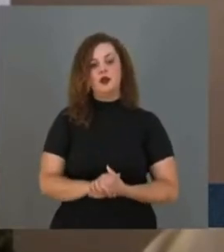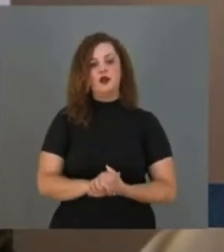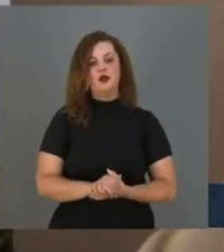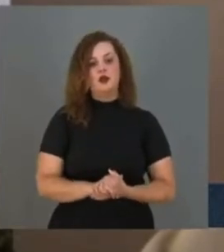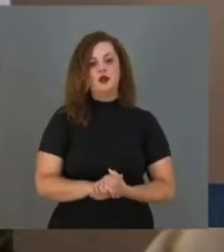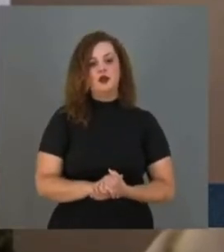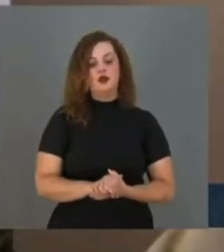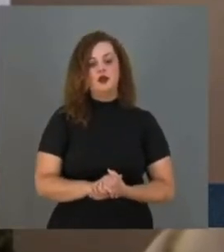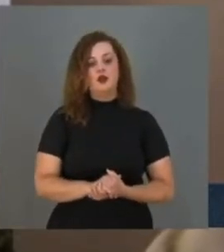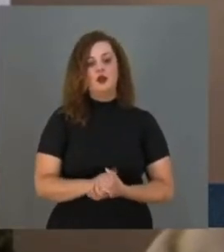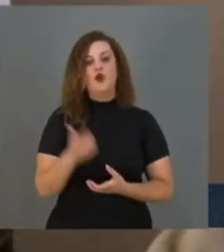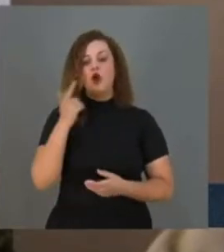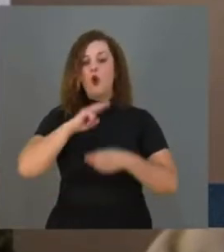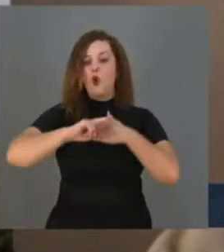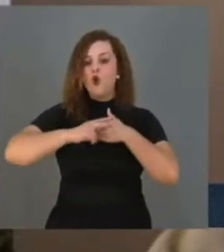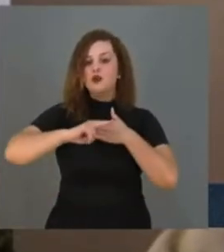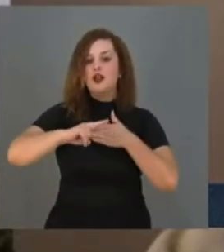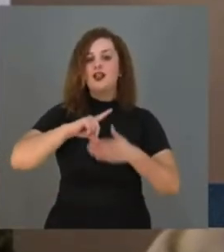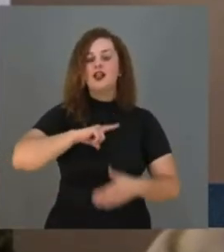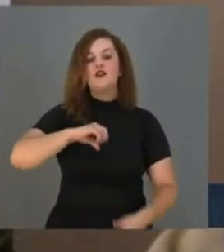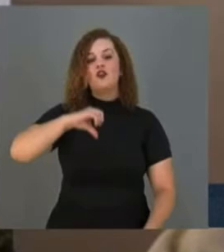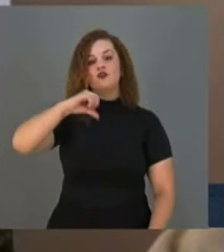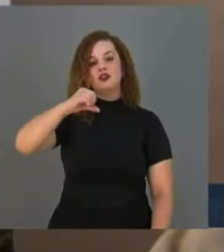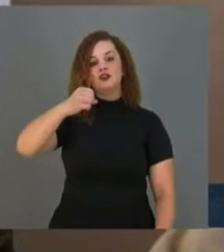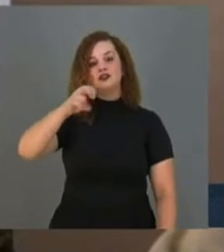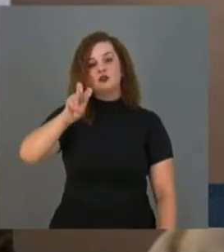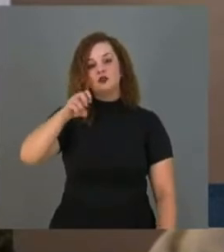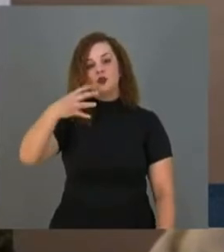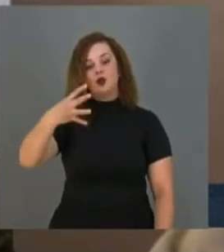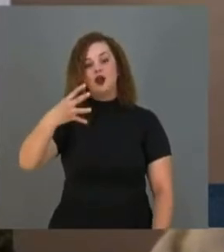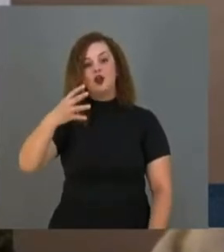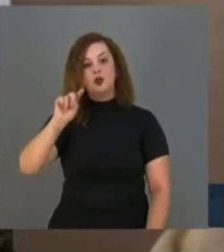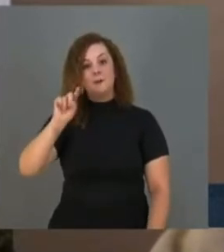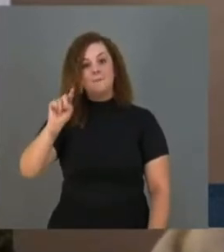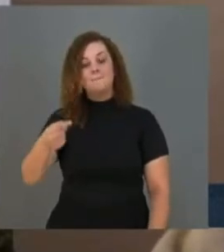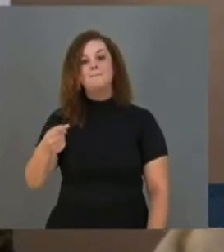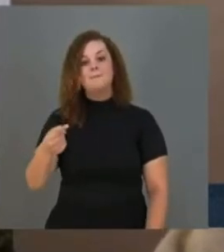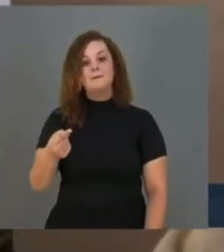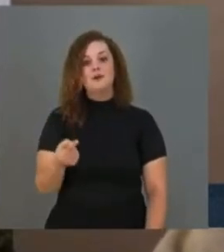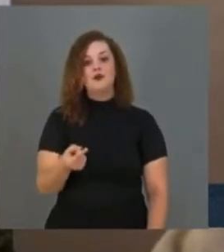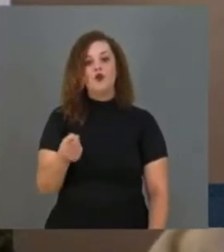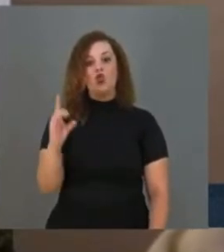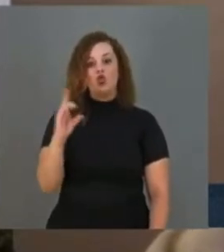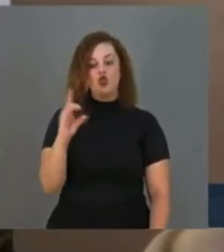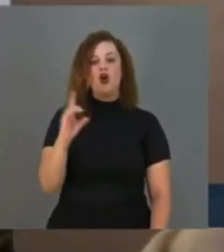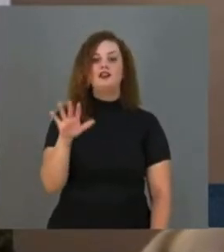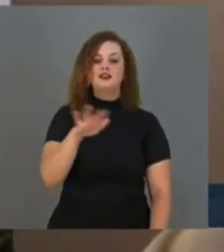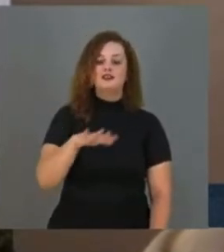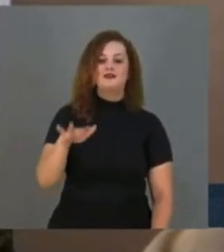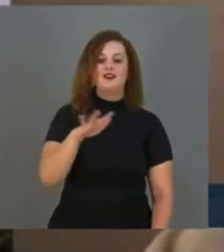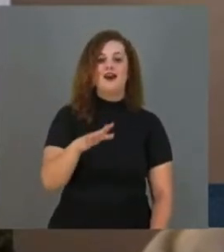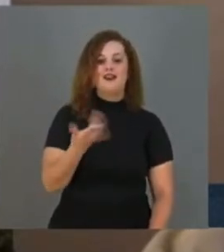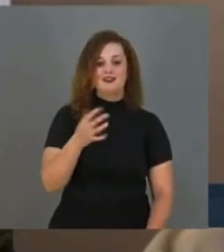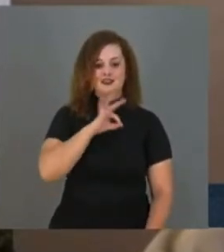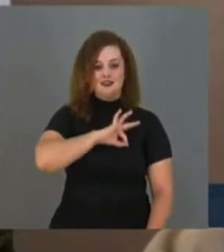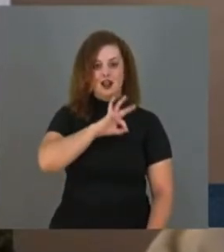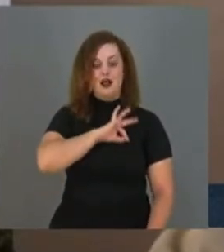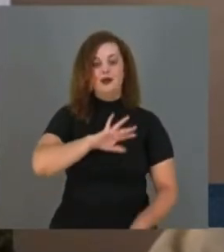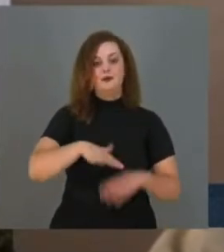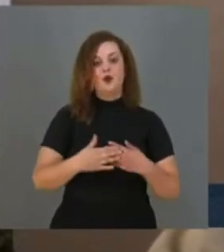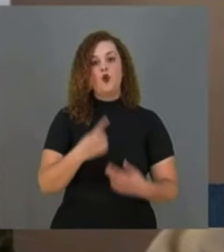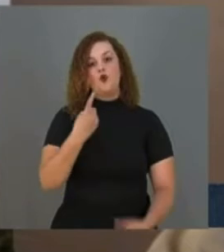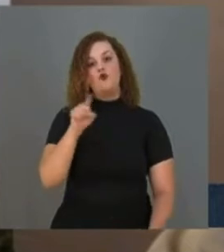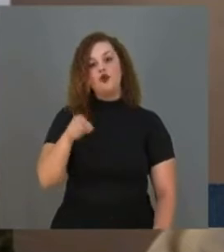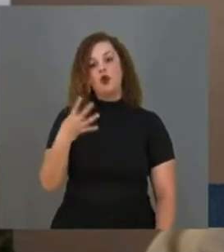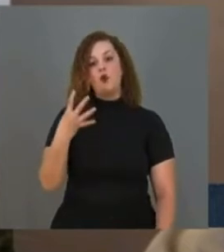foram gerados $954 mil adicionais em massa salarial e